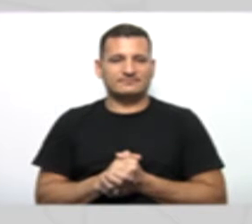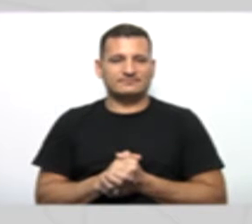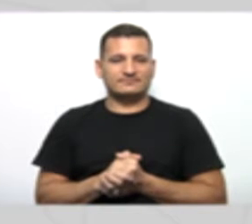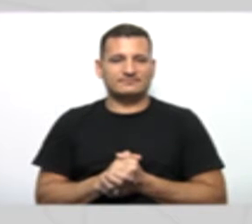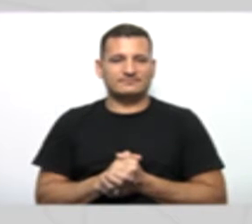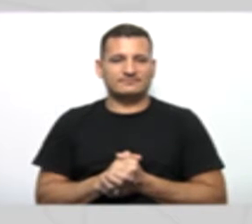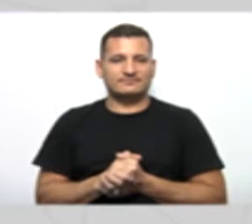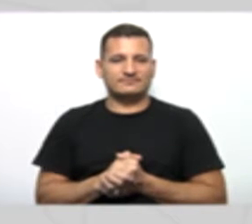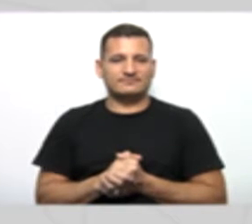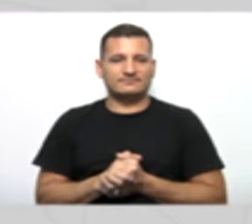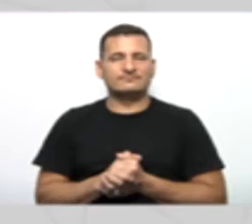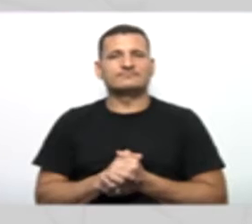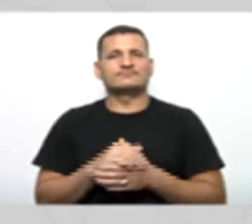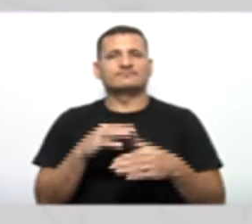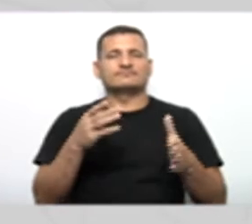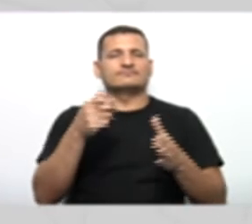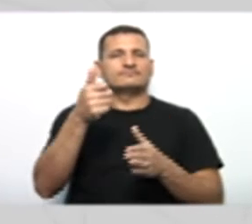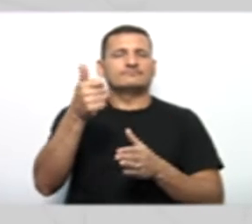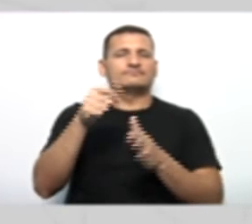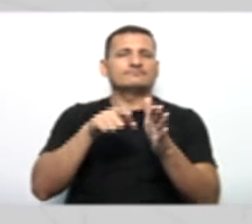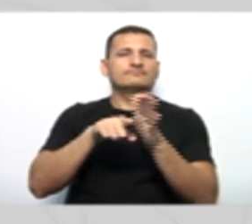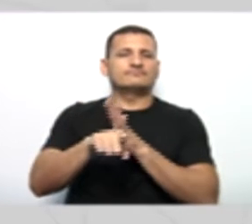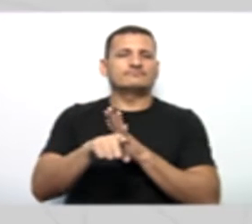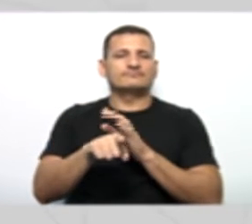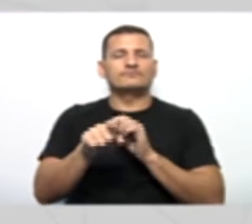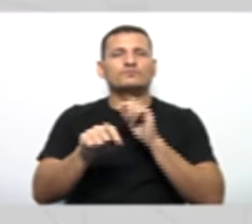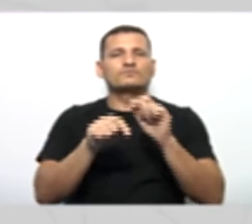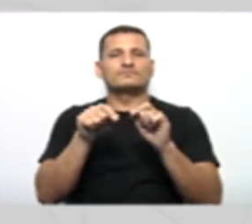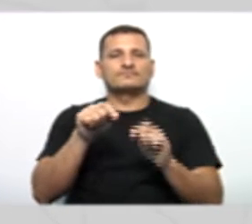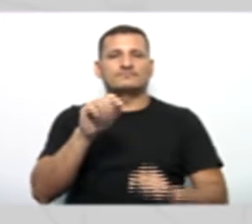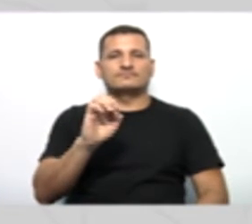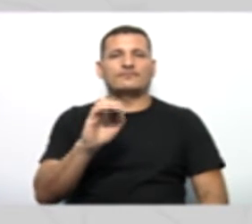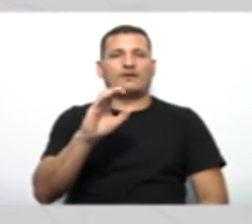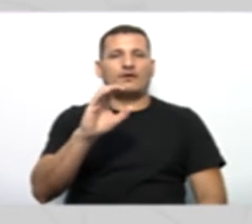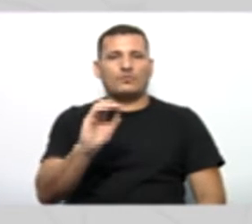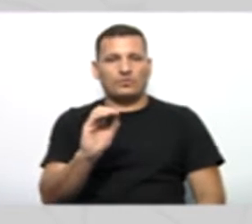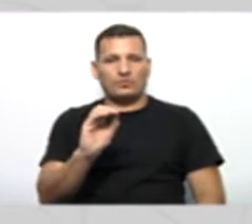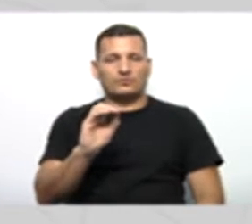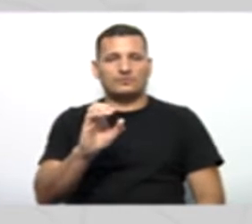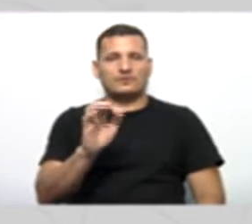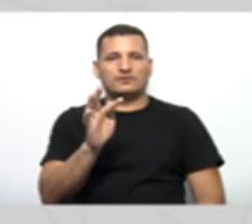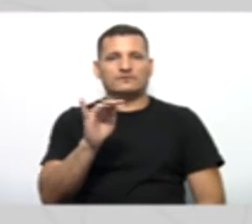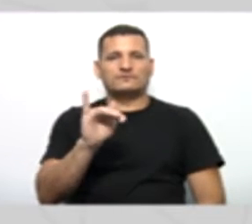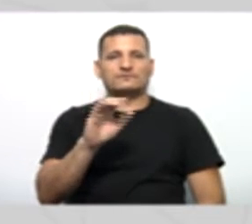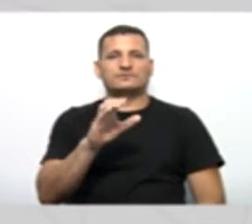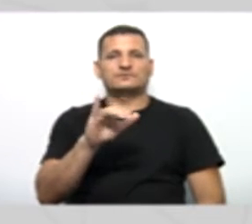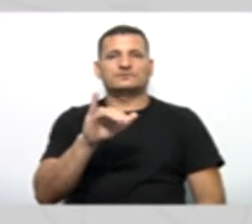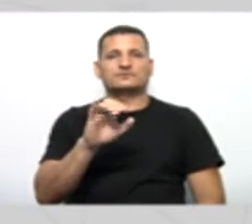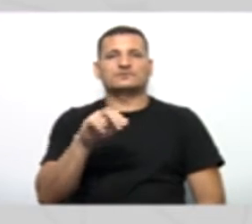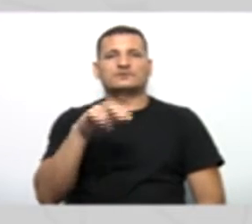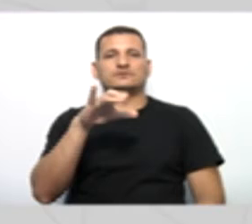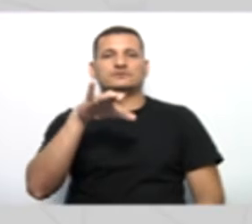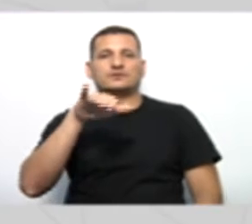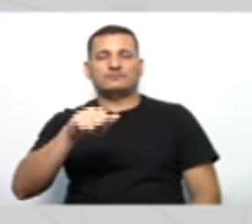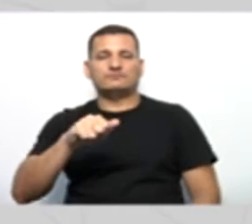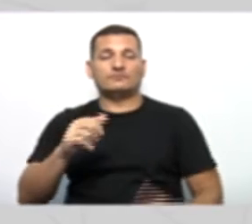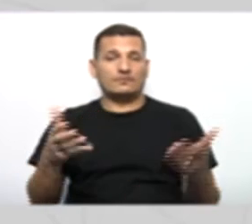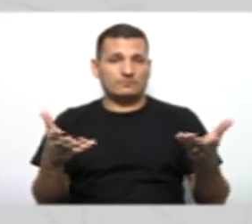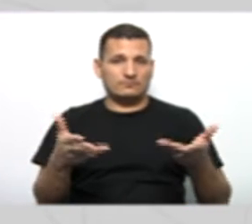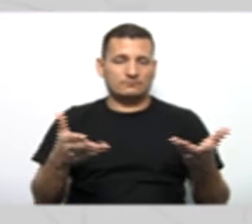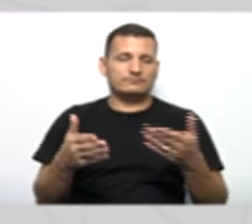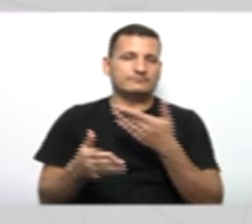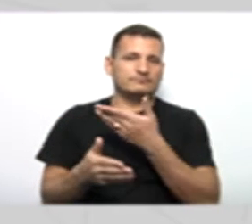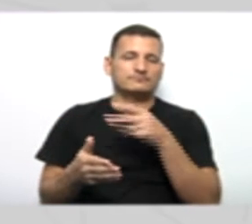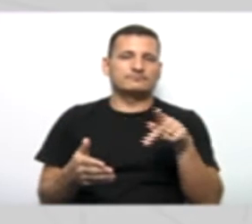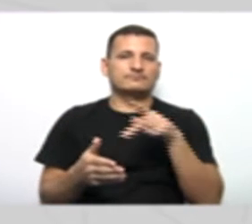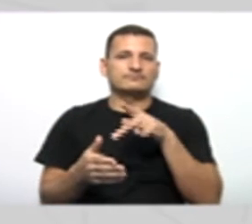Bom, questão 1. O que é ecoeficiência? A professora Márcia vai fazer as perguntas para